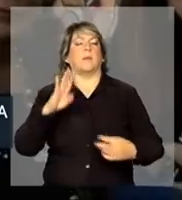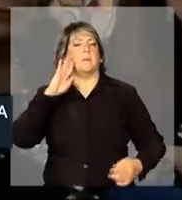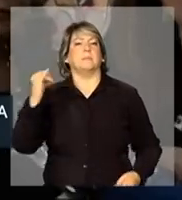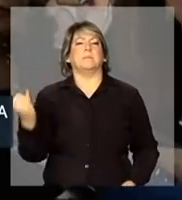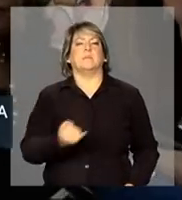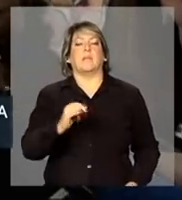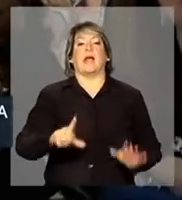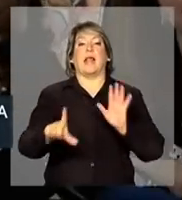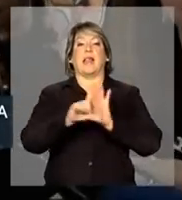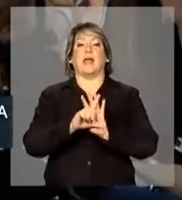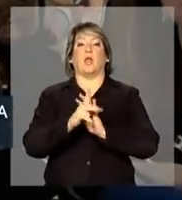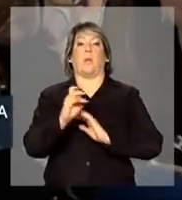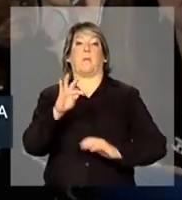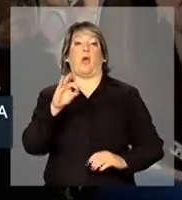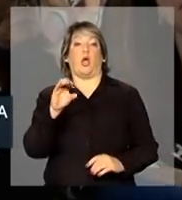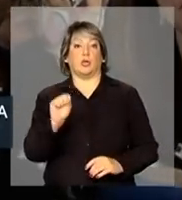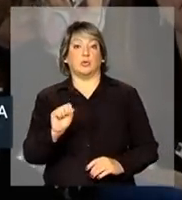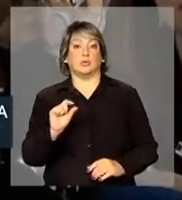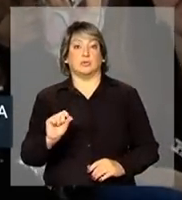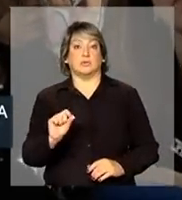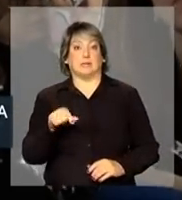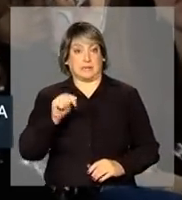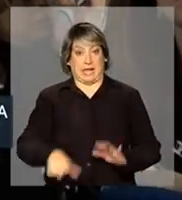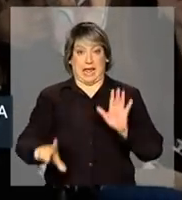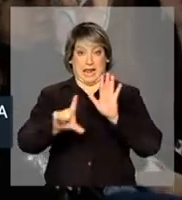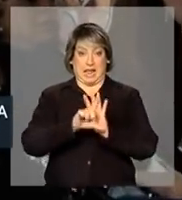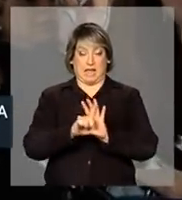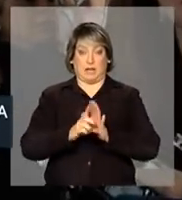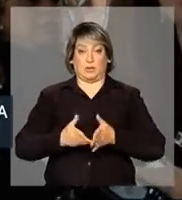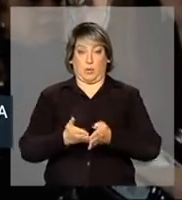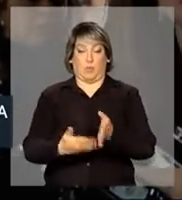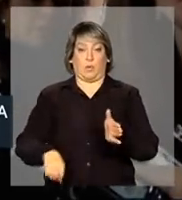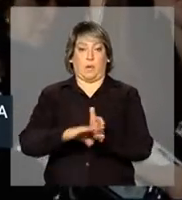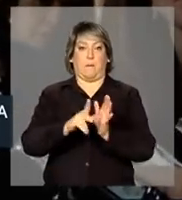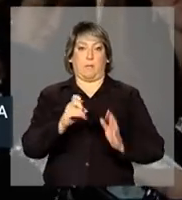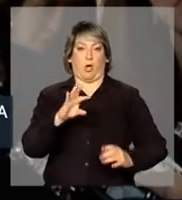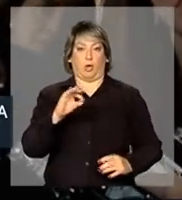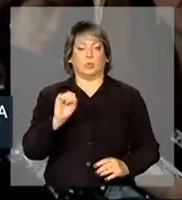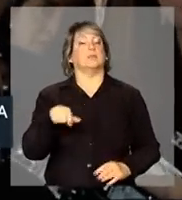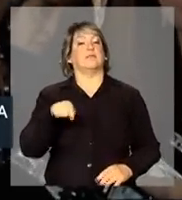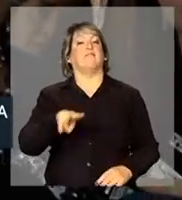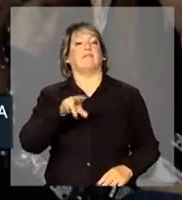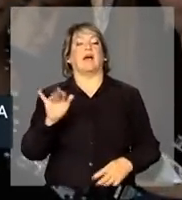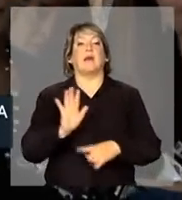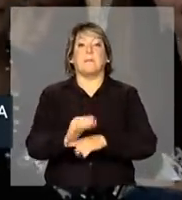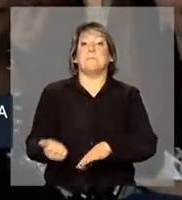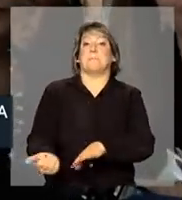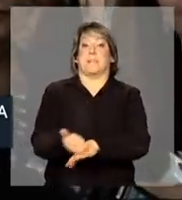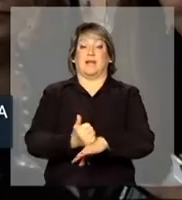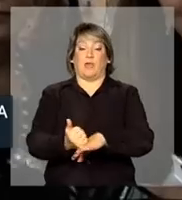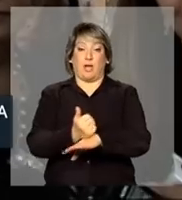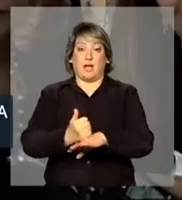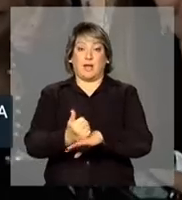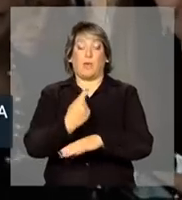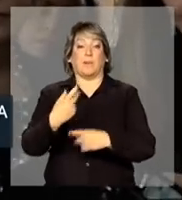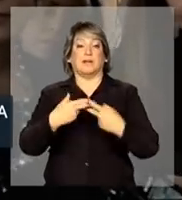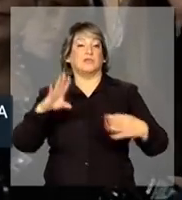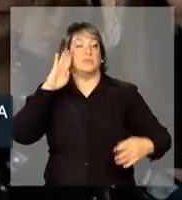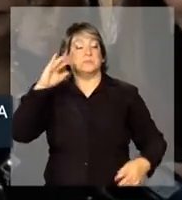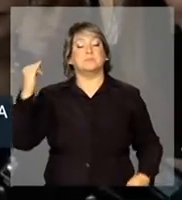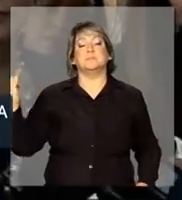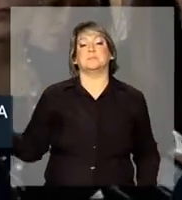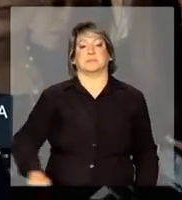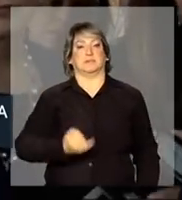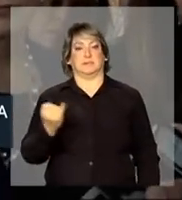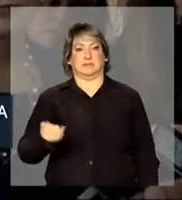portos, né? Por quê? Porque a lei dos portos, ela vai melhorar uma das coisas essenciais,